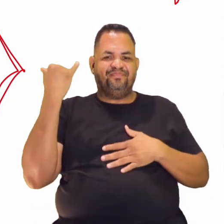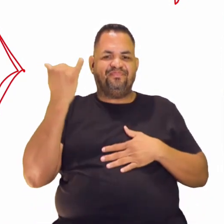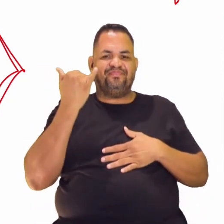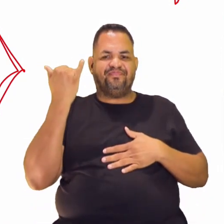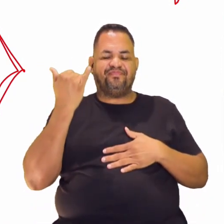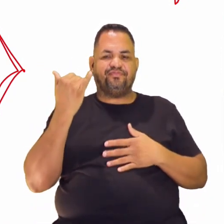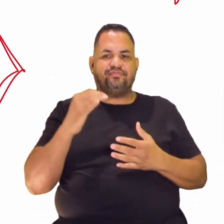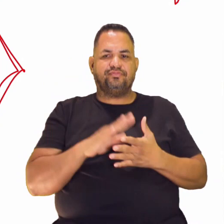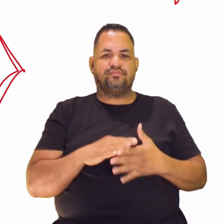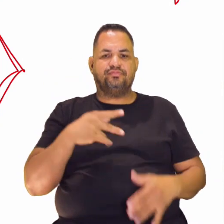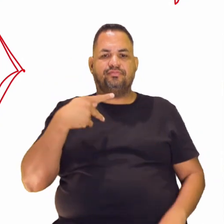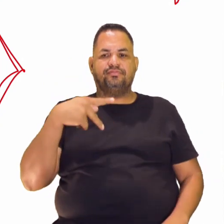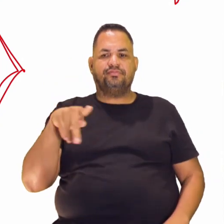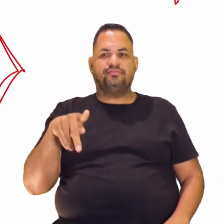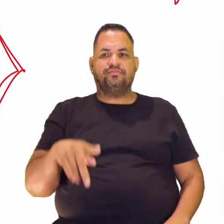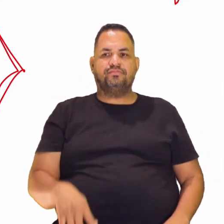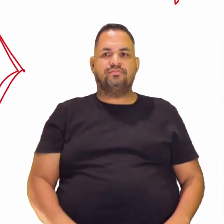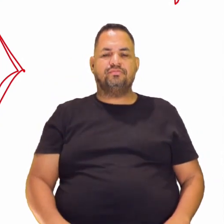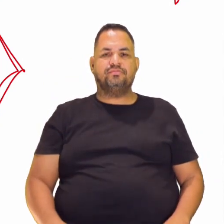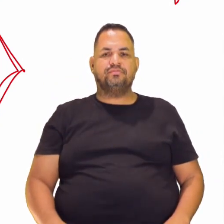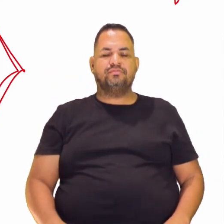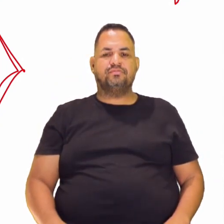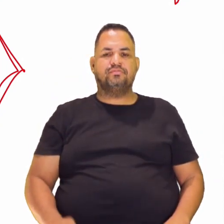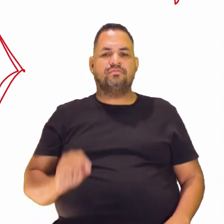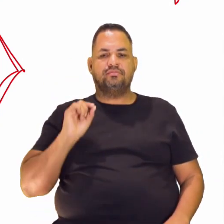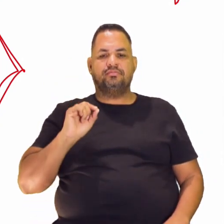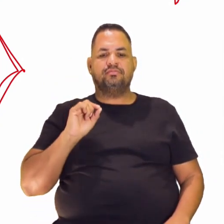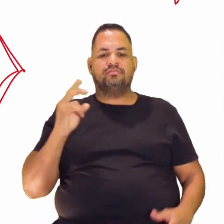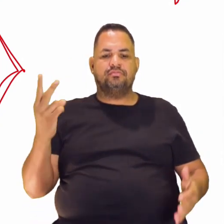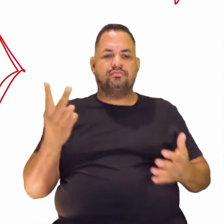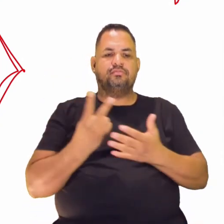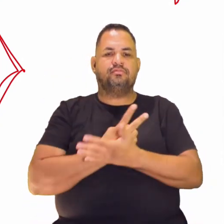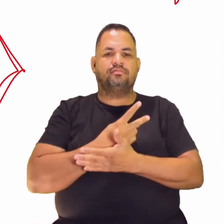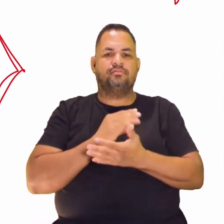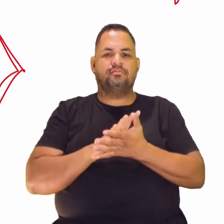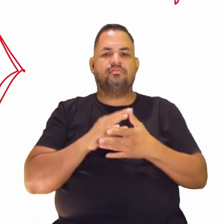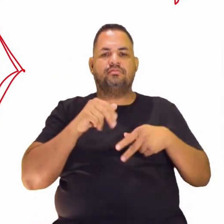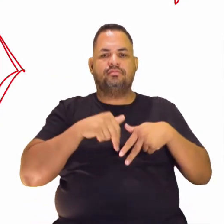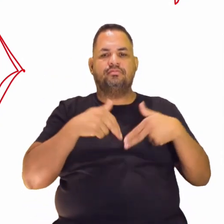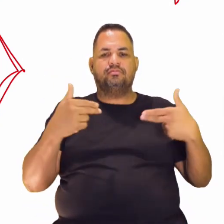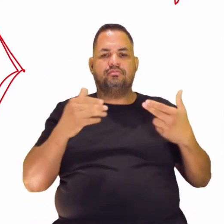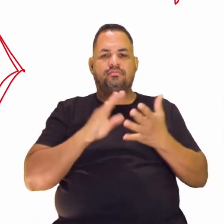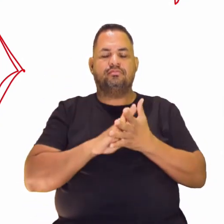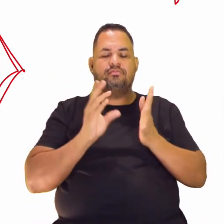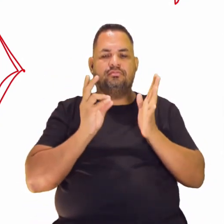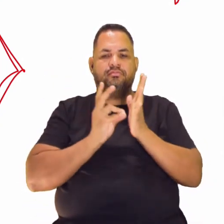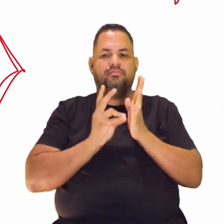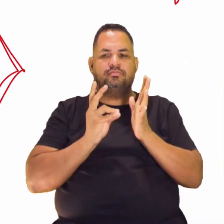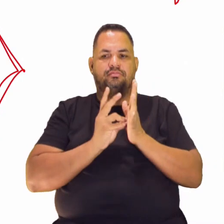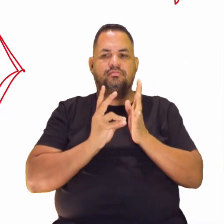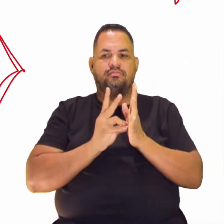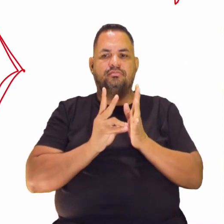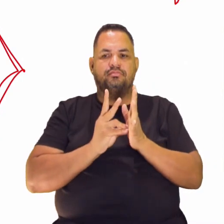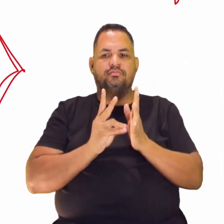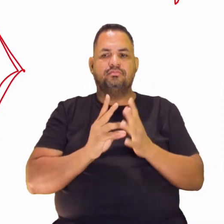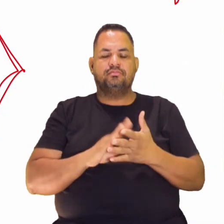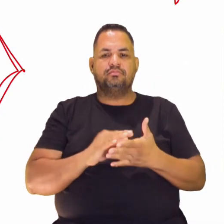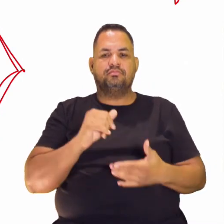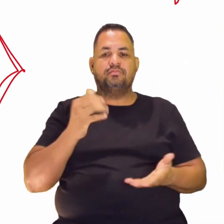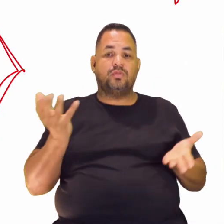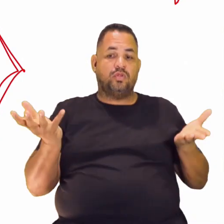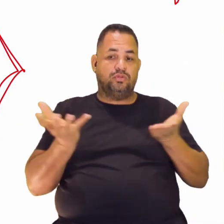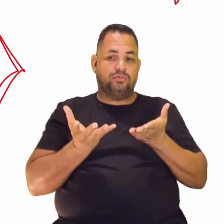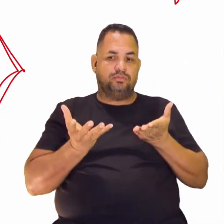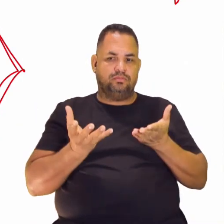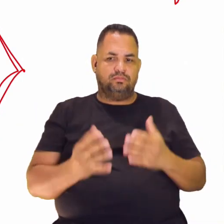importante para o que acontece com as etnias indígenas no mundo